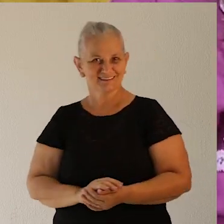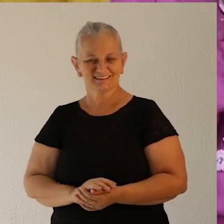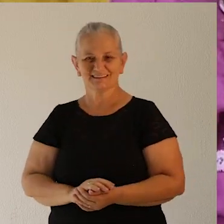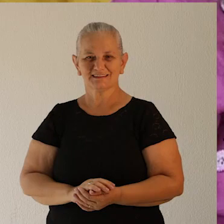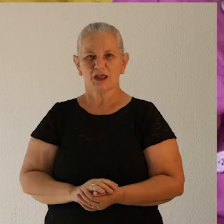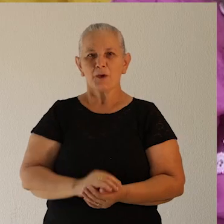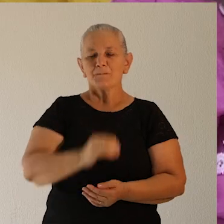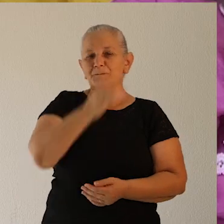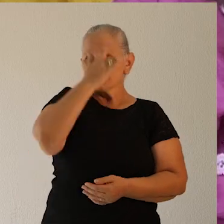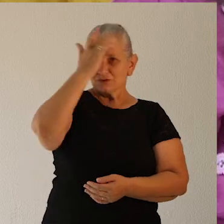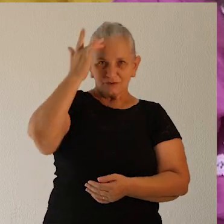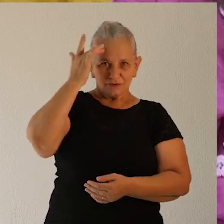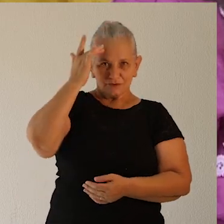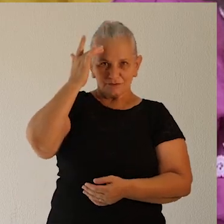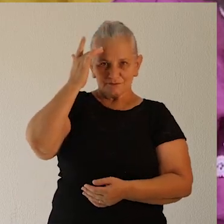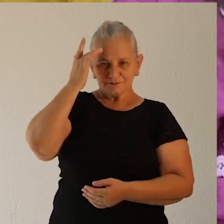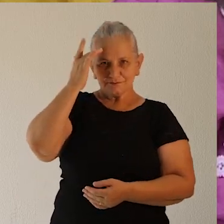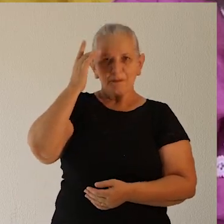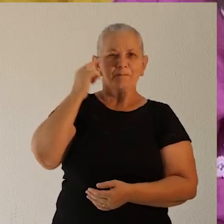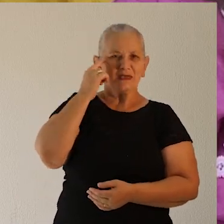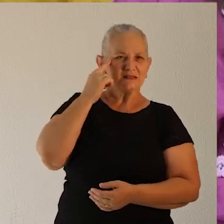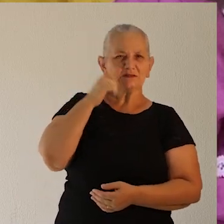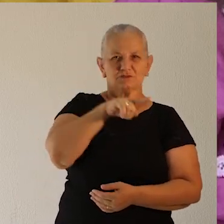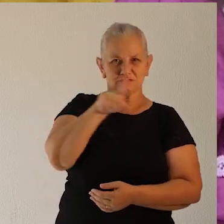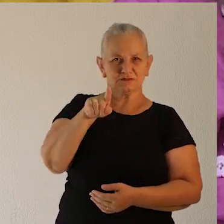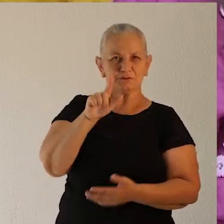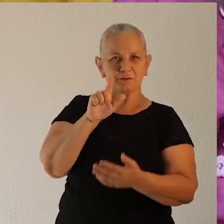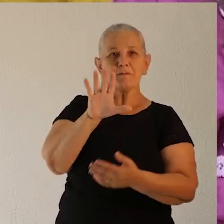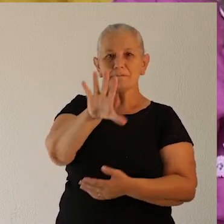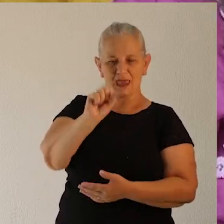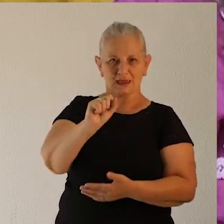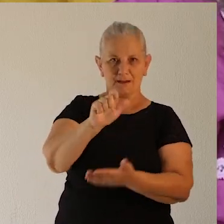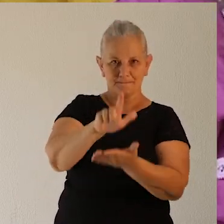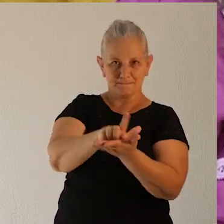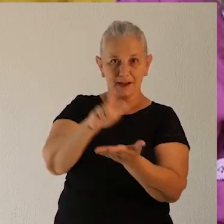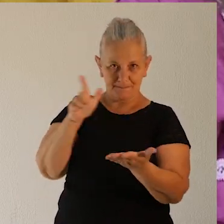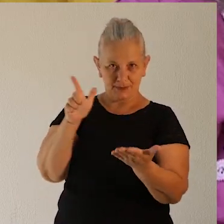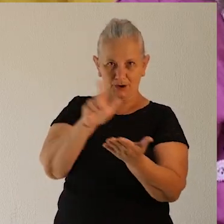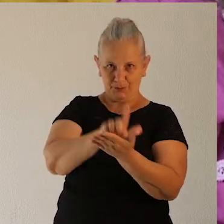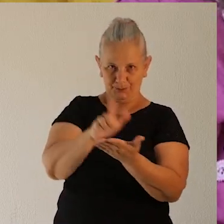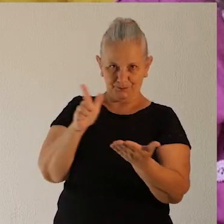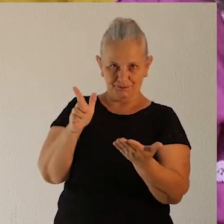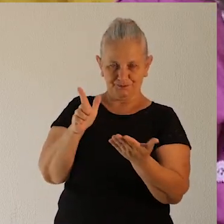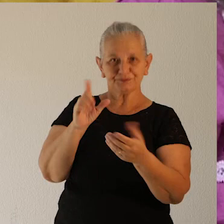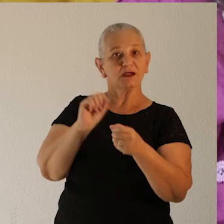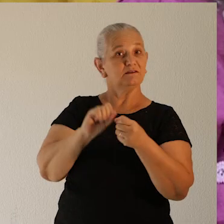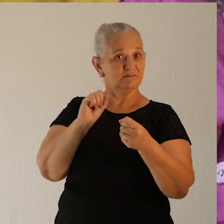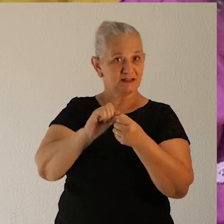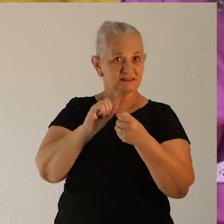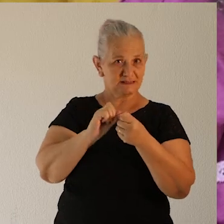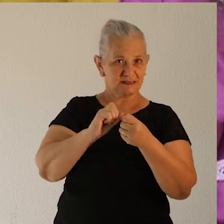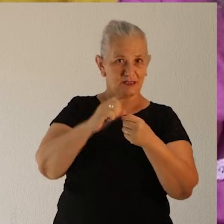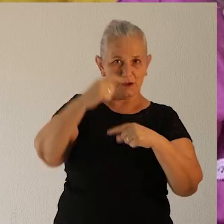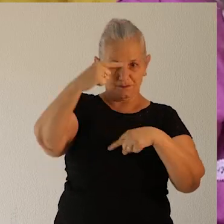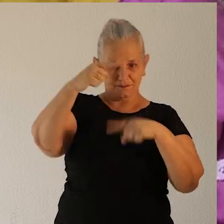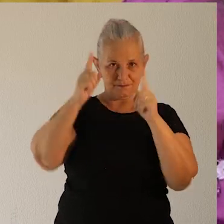Pessoal, que tal vocês pegarem um papel, criarem um cartão postal com seus